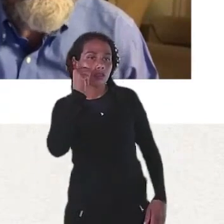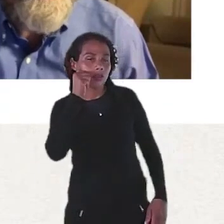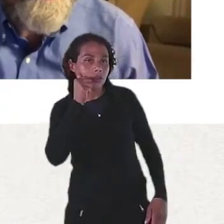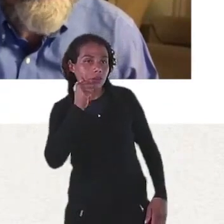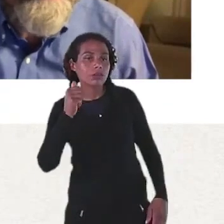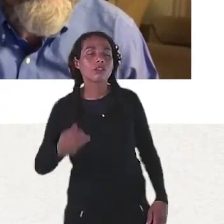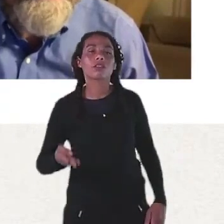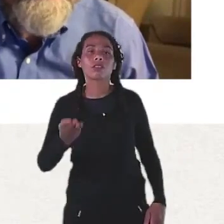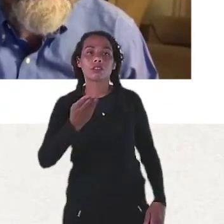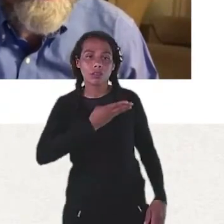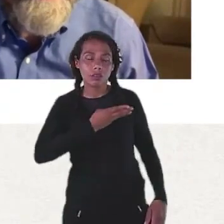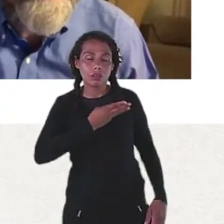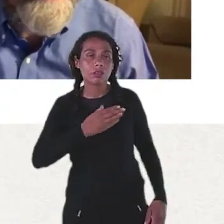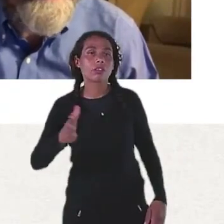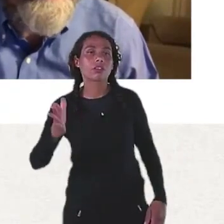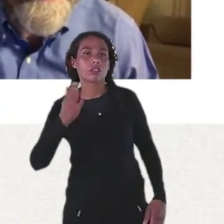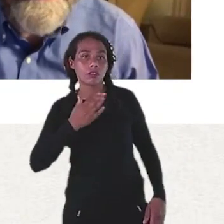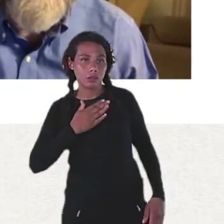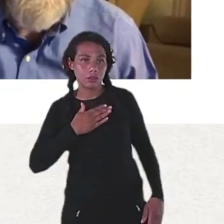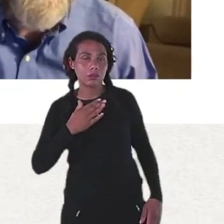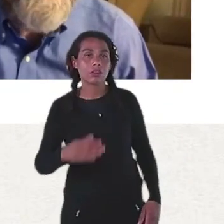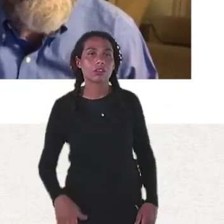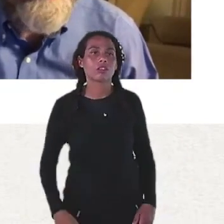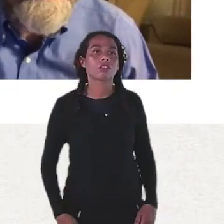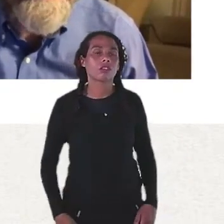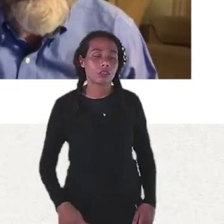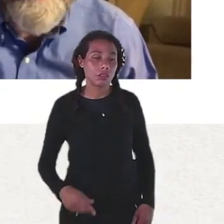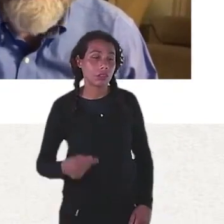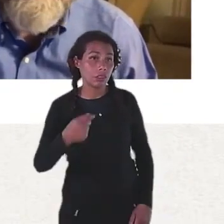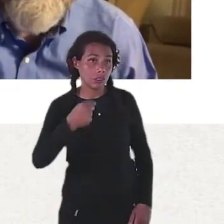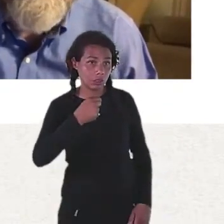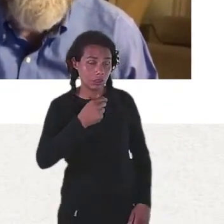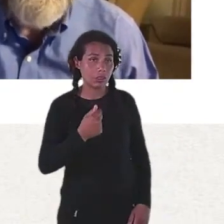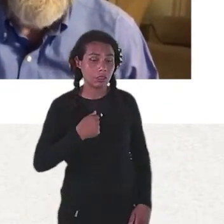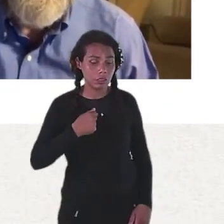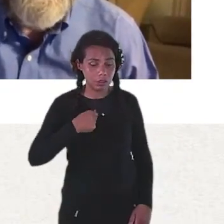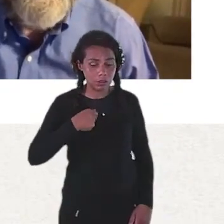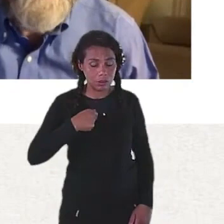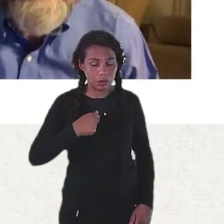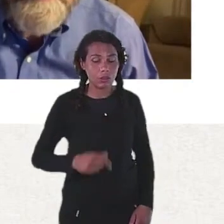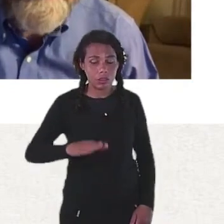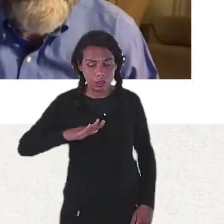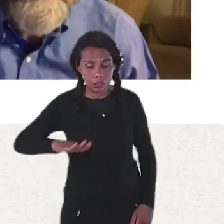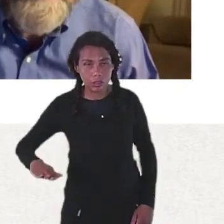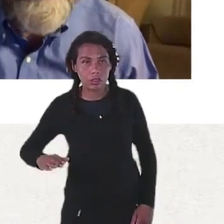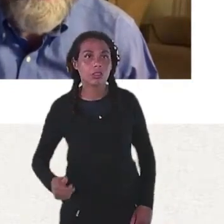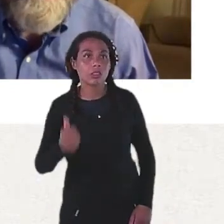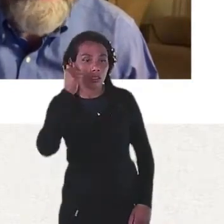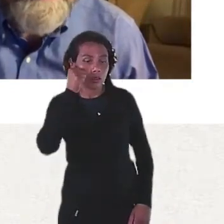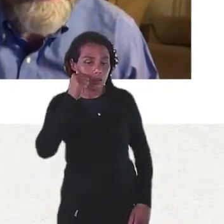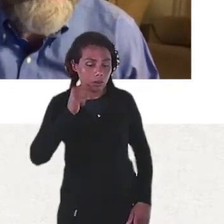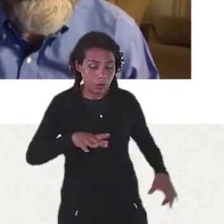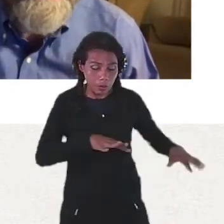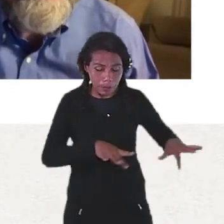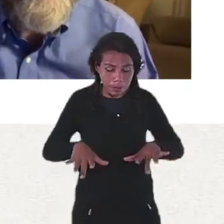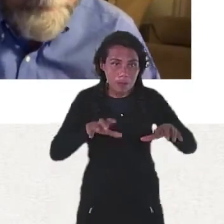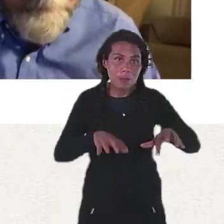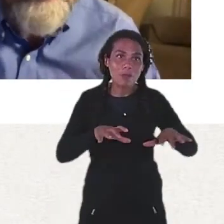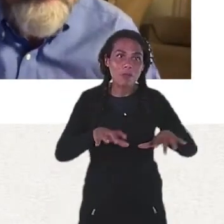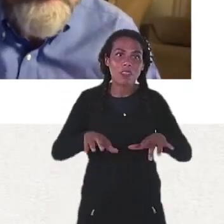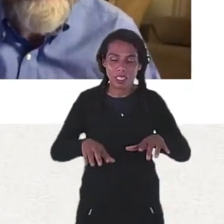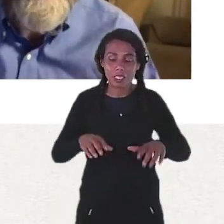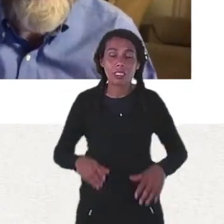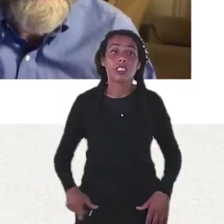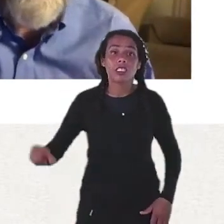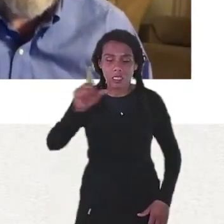ouvindo Chopin, né? Que ela tocava para mim quando eu era criança, e foi uma grande pianista, mas era apaixonada por literatura